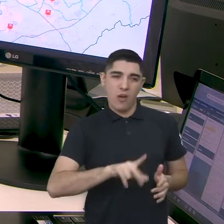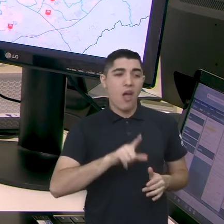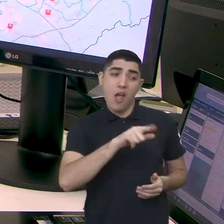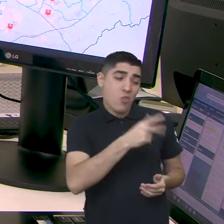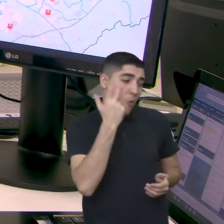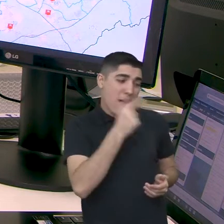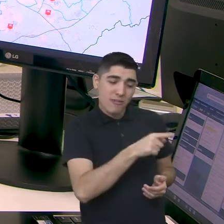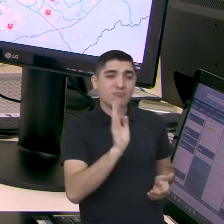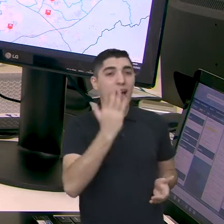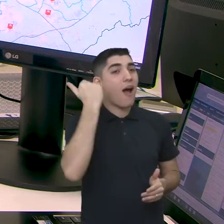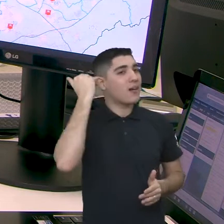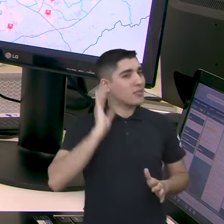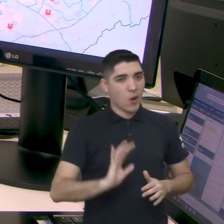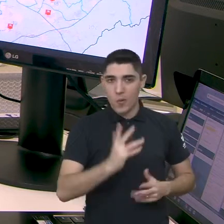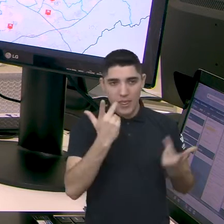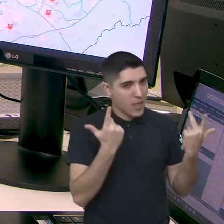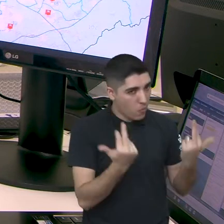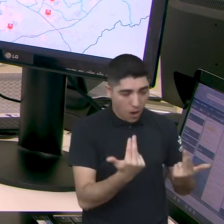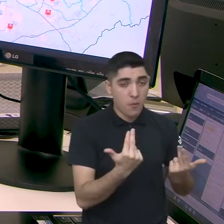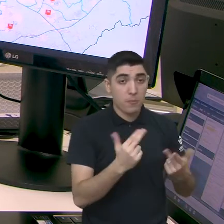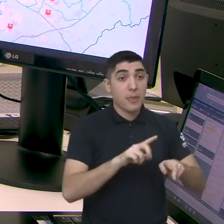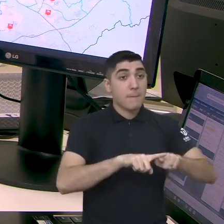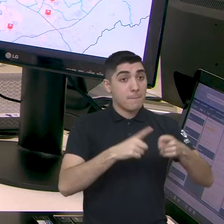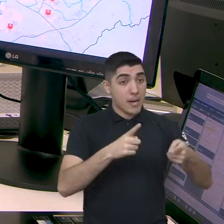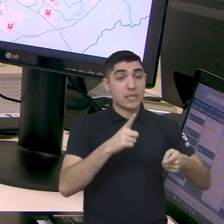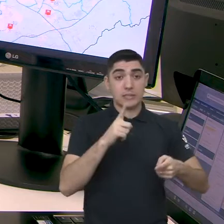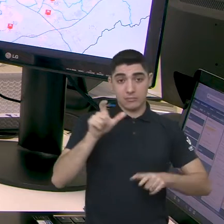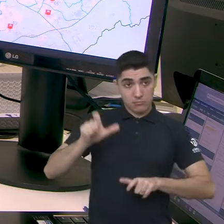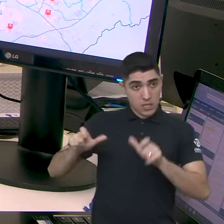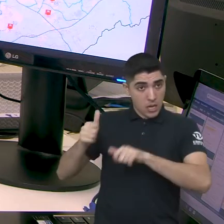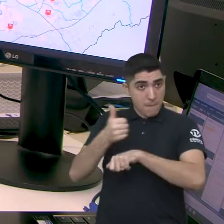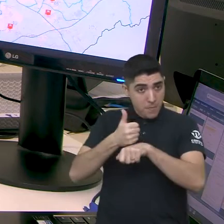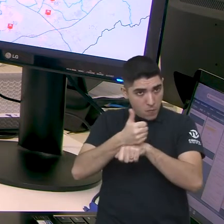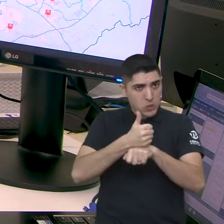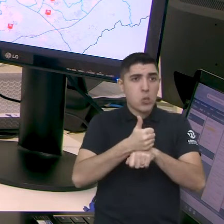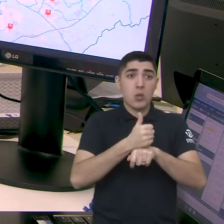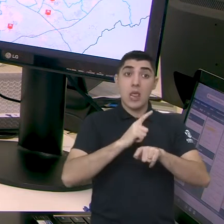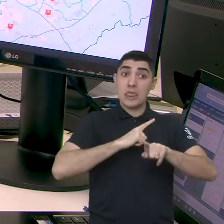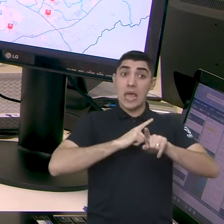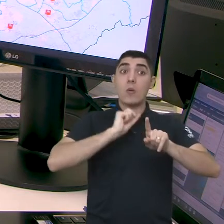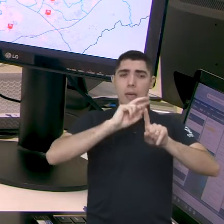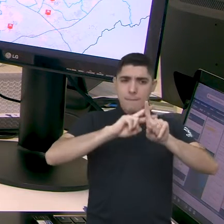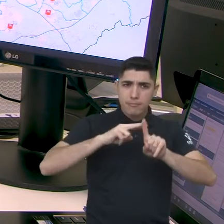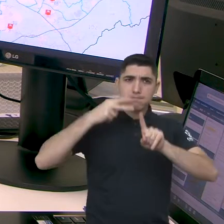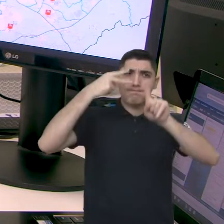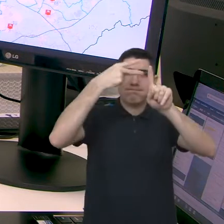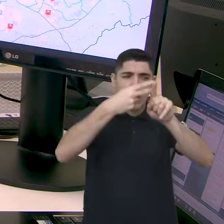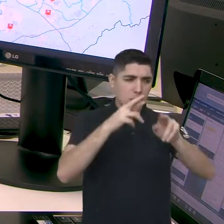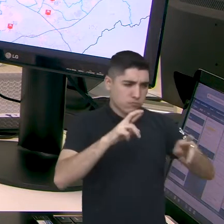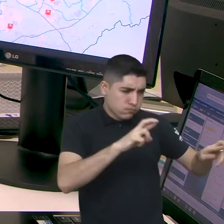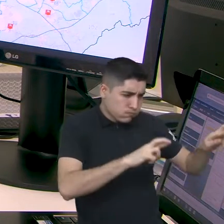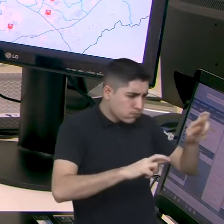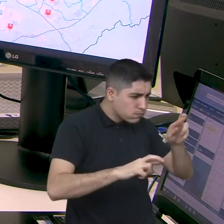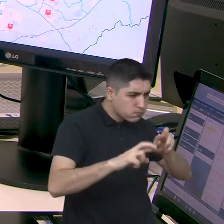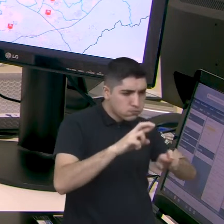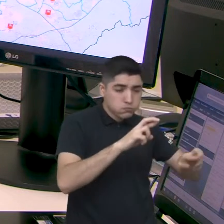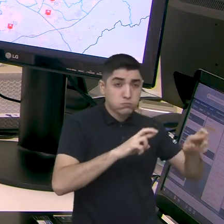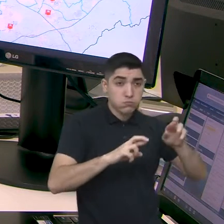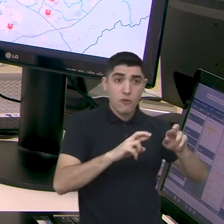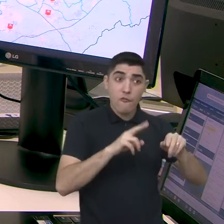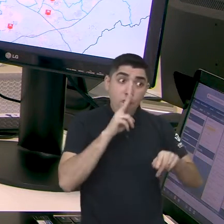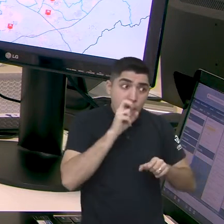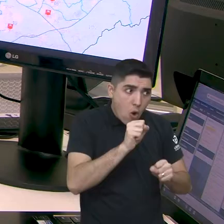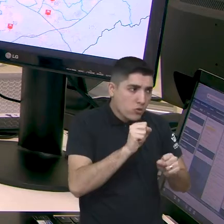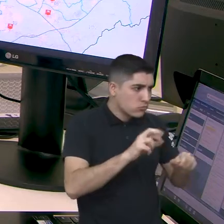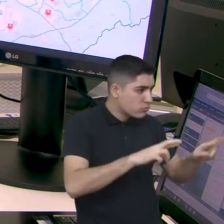esse resultado, a gente busca também, além de instruir as nossas equipes de campo para redobrar o olhar, um olhar clínico relacionado